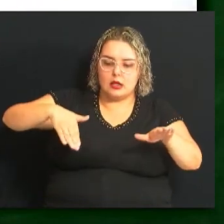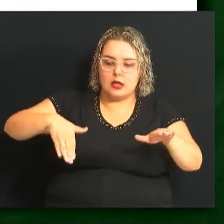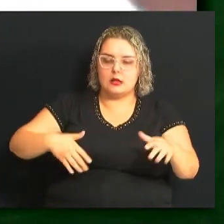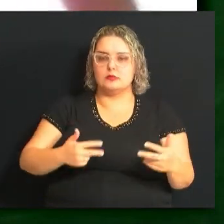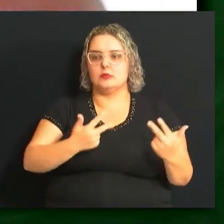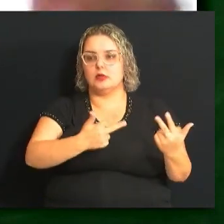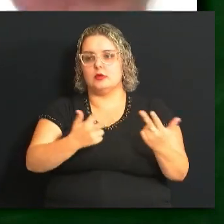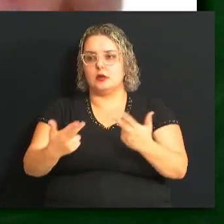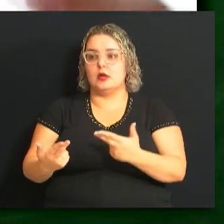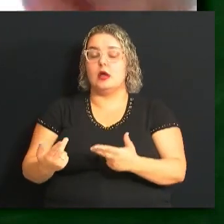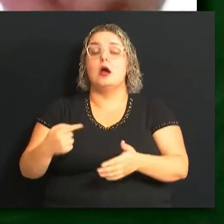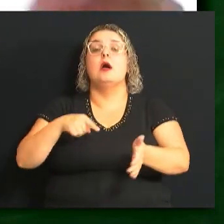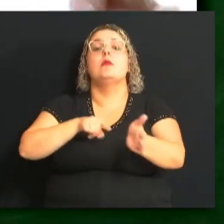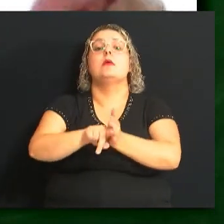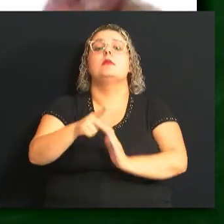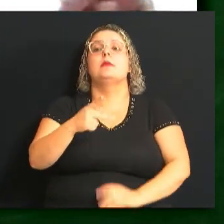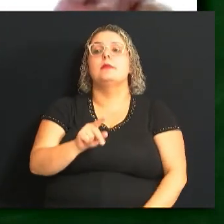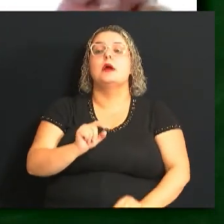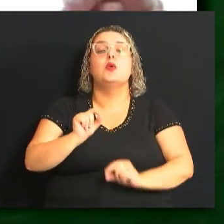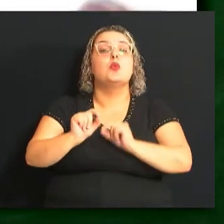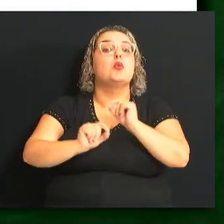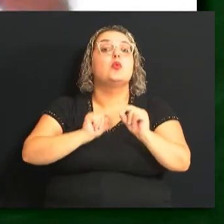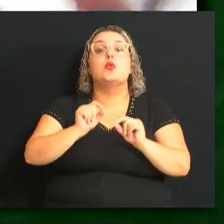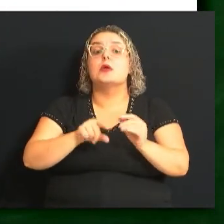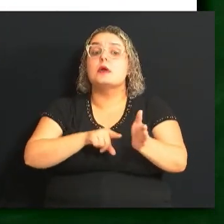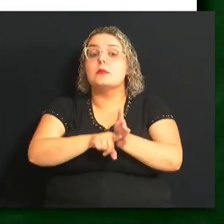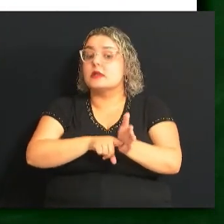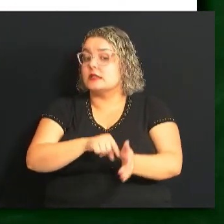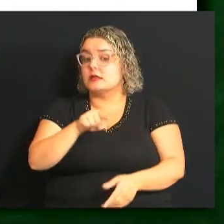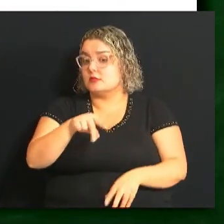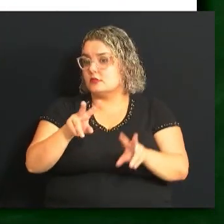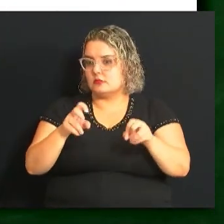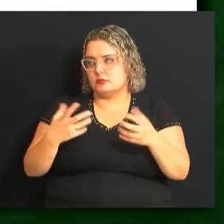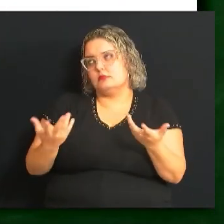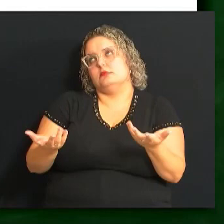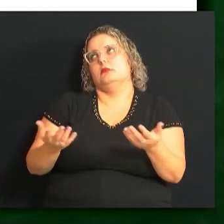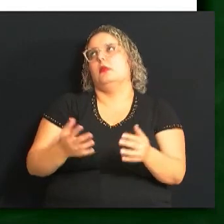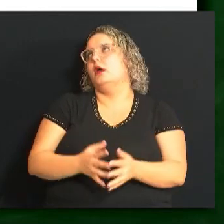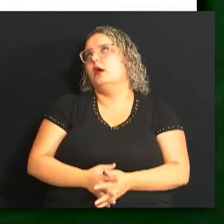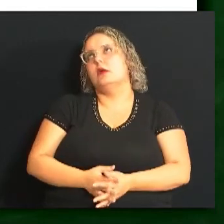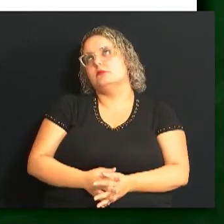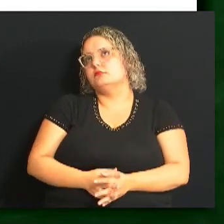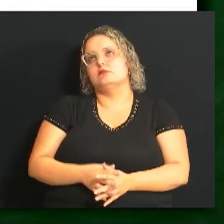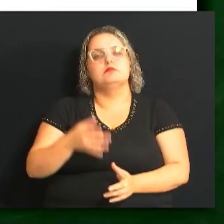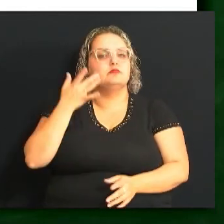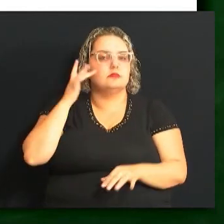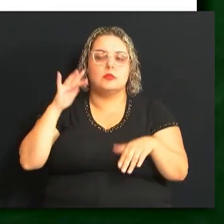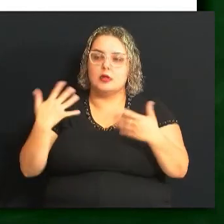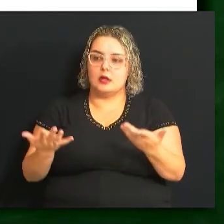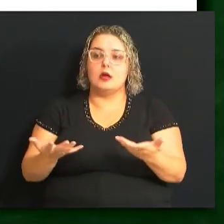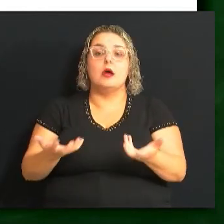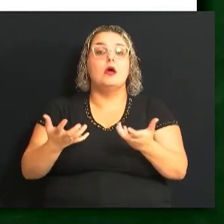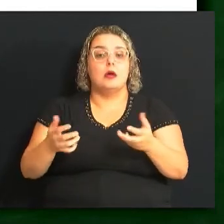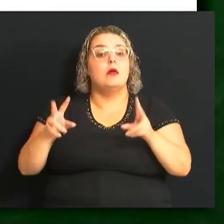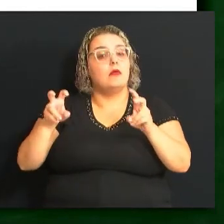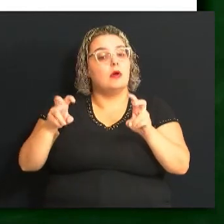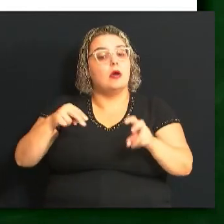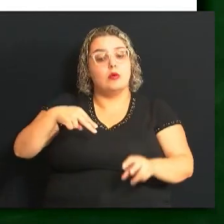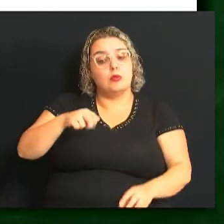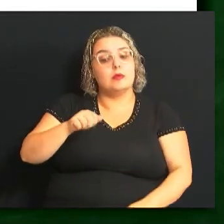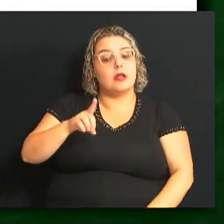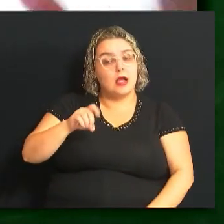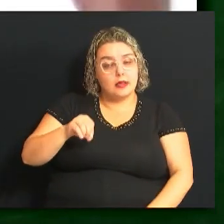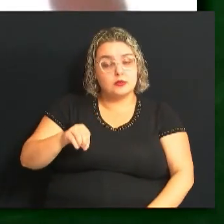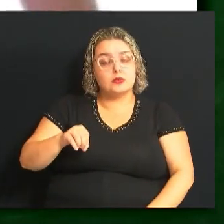faço uma pergunta para ela, mas o que você quer pesquisar sobre esse assunto? Ela fala, eu não sei, só sei que eu quero pesquisar o nado sincronizado. Eu